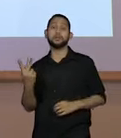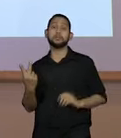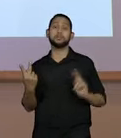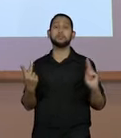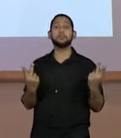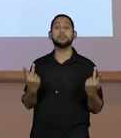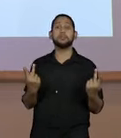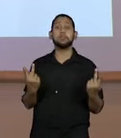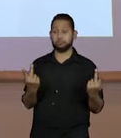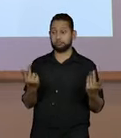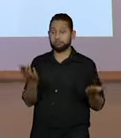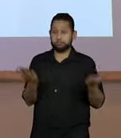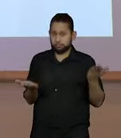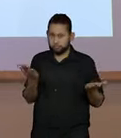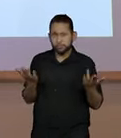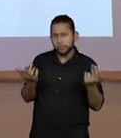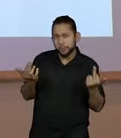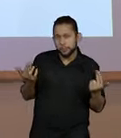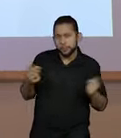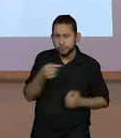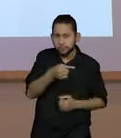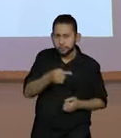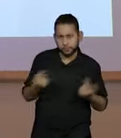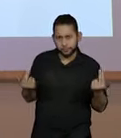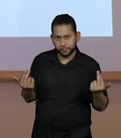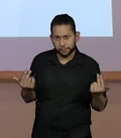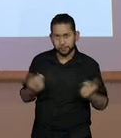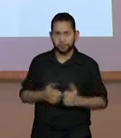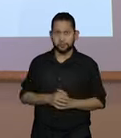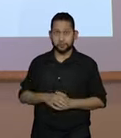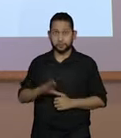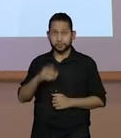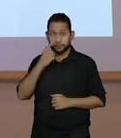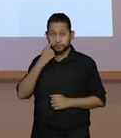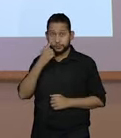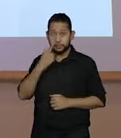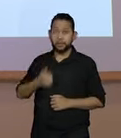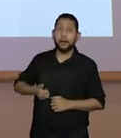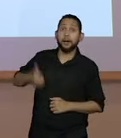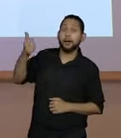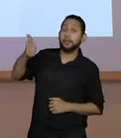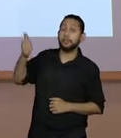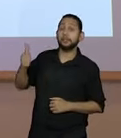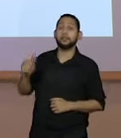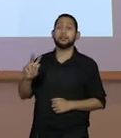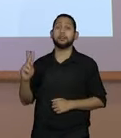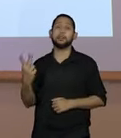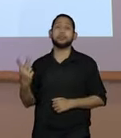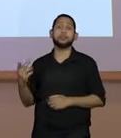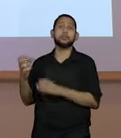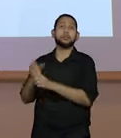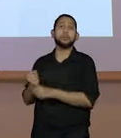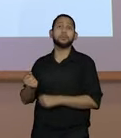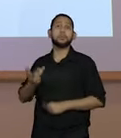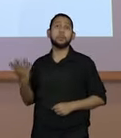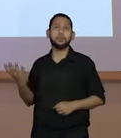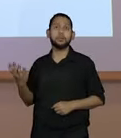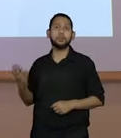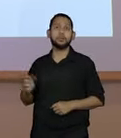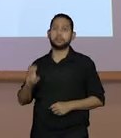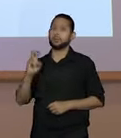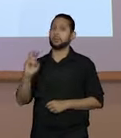o nosso penúltimo aqui. Não se esquecendo que antes da seta, qual o total de hidrogênios que nós temos como